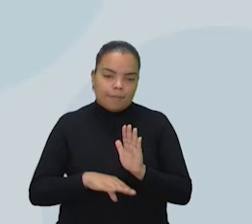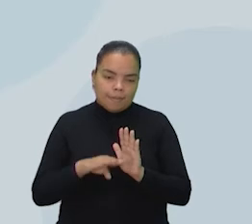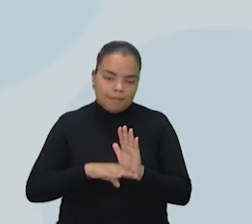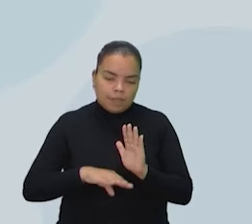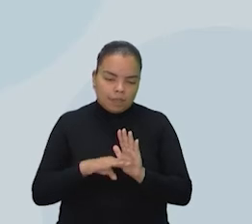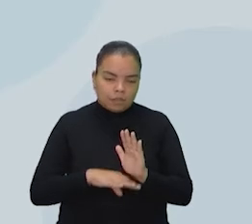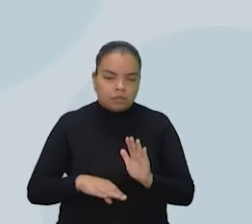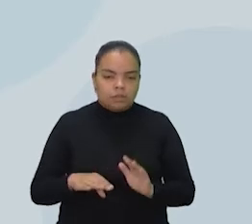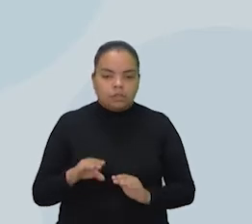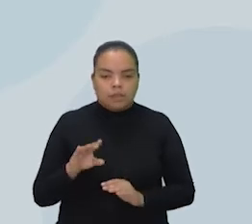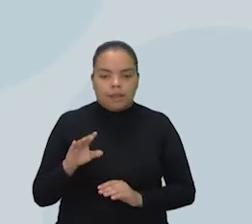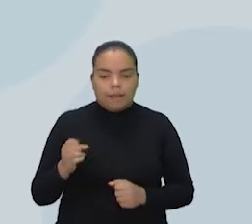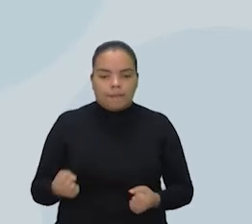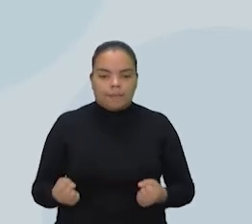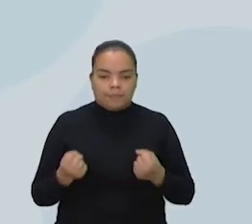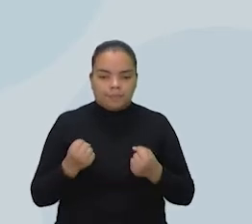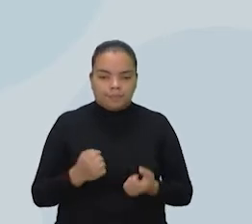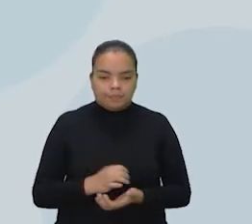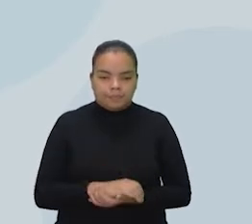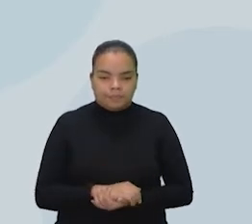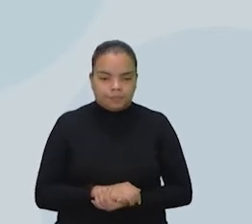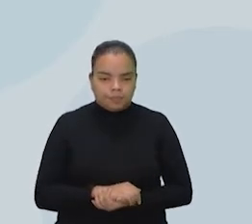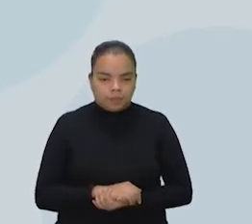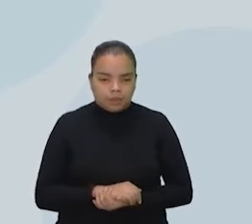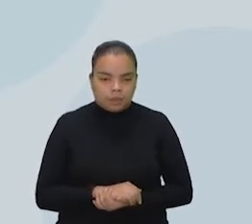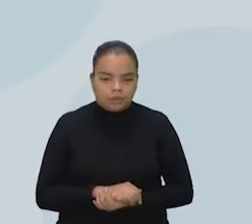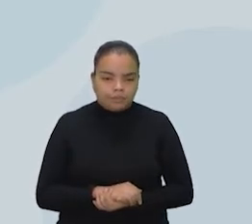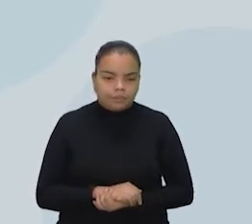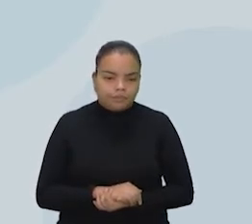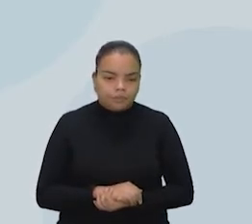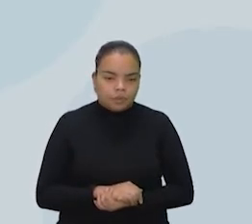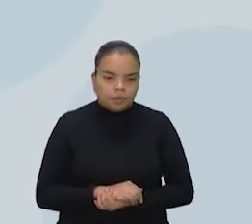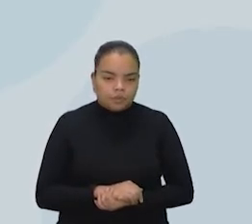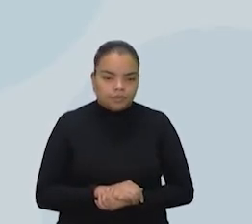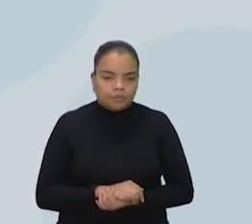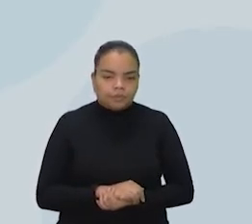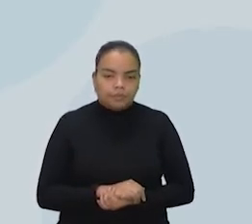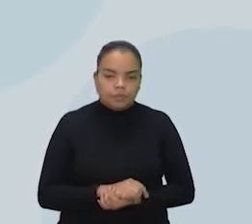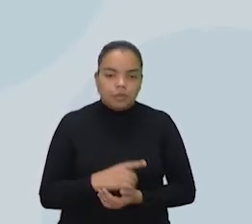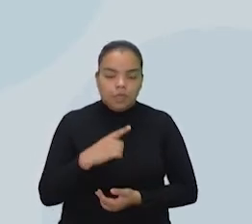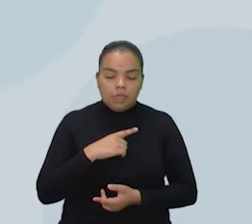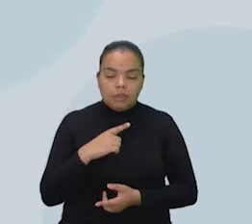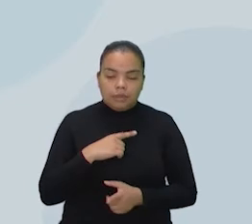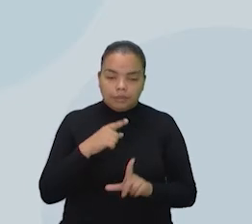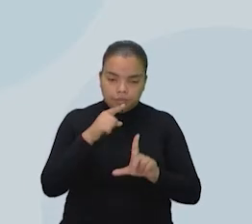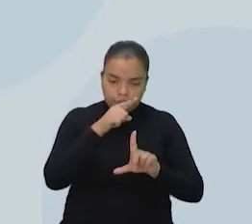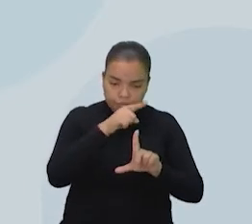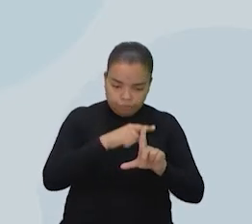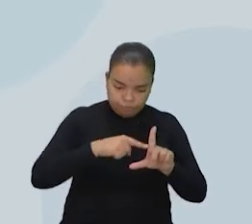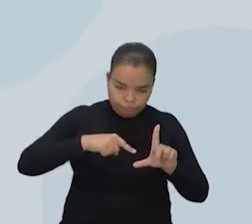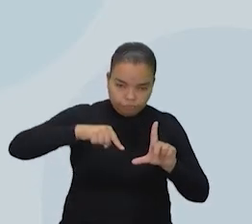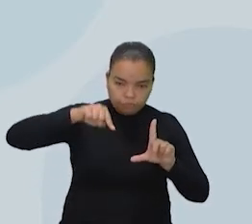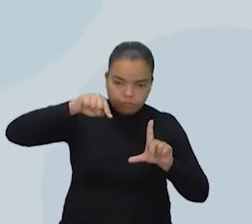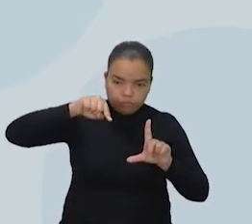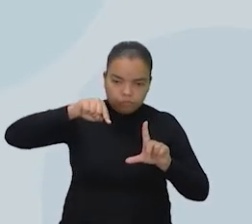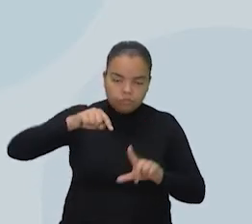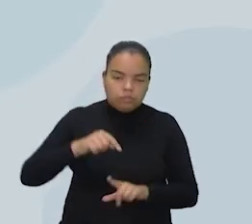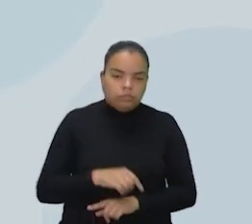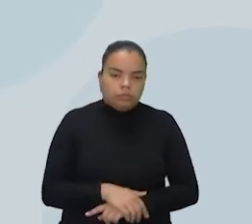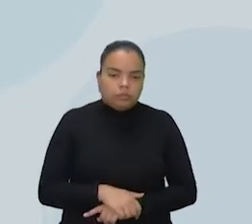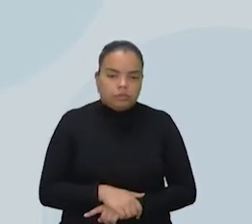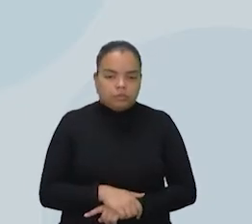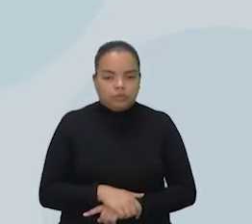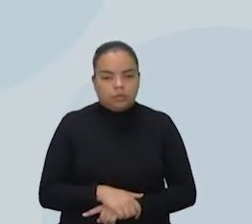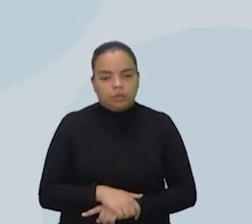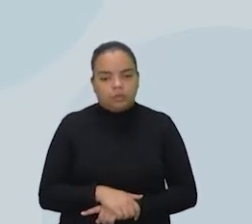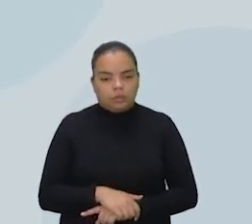disso. Porque se é uma letra exponencial, vai ter que dar uma curva. É isso que a gente quer. Vamos lá no GeoGebra novamente,